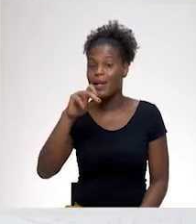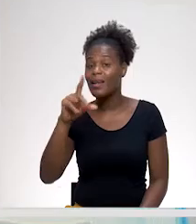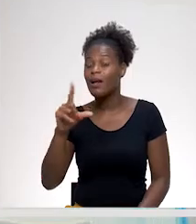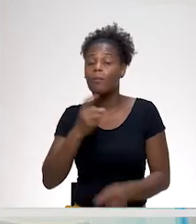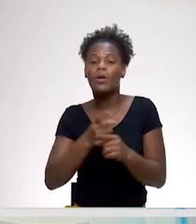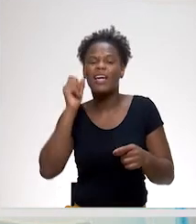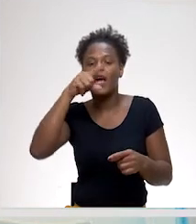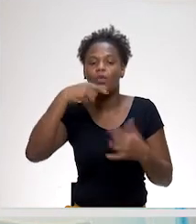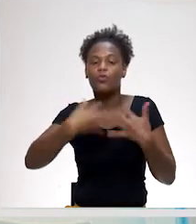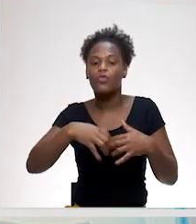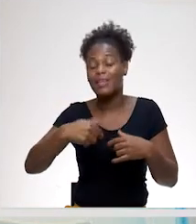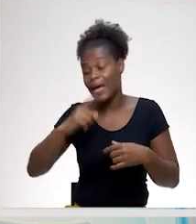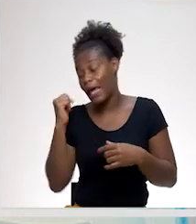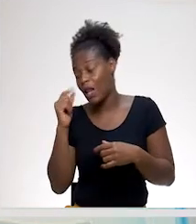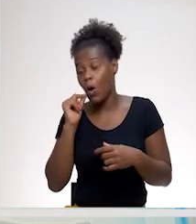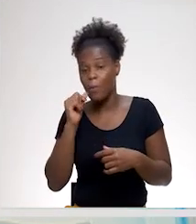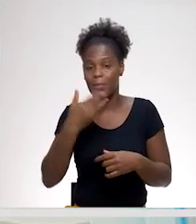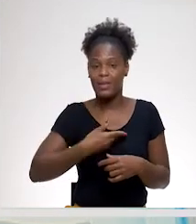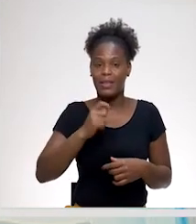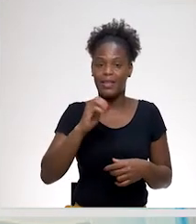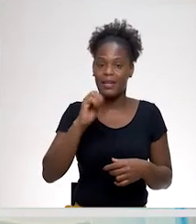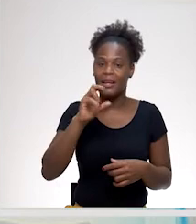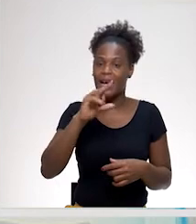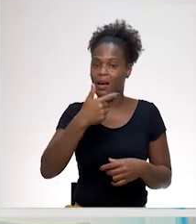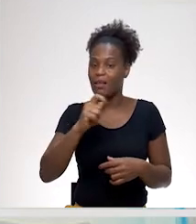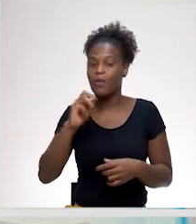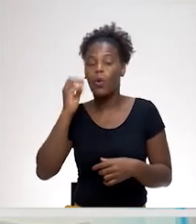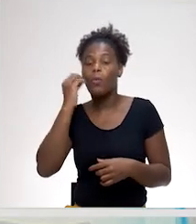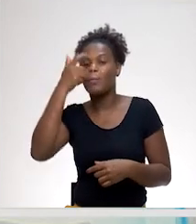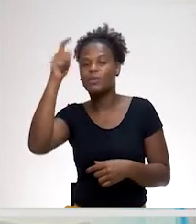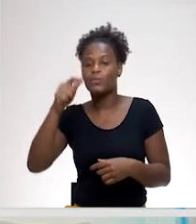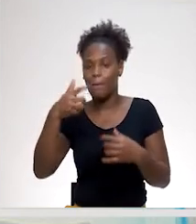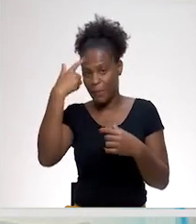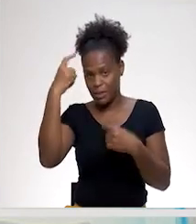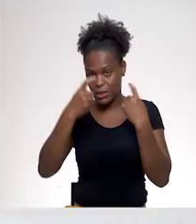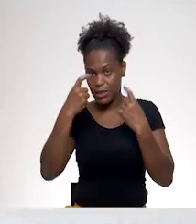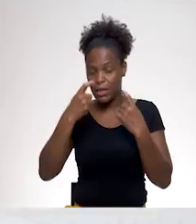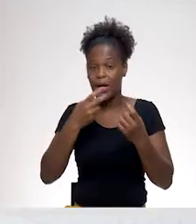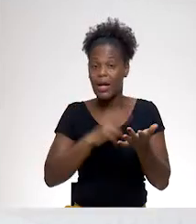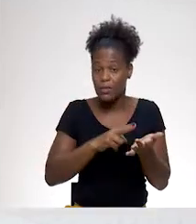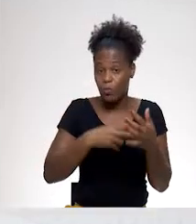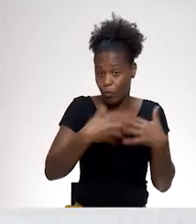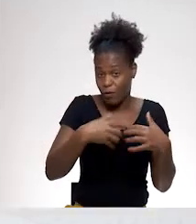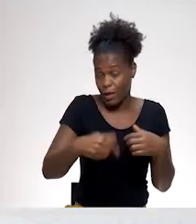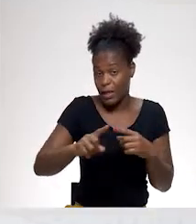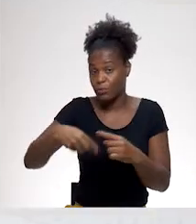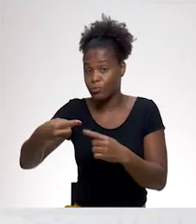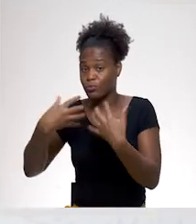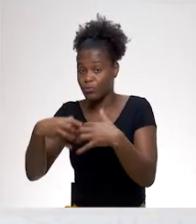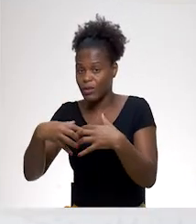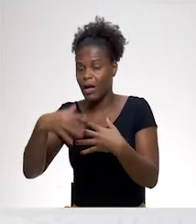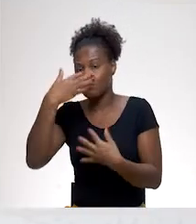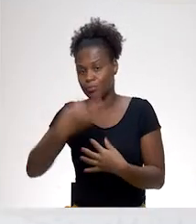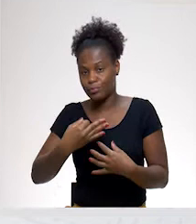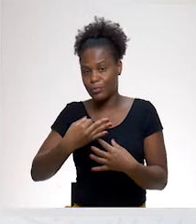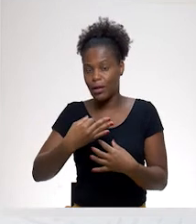duvida é o próprio Descartes como um ser racional. Portanto, é a razão que duvida e, através desta dúvida,